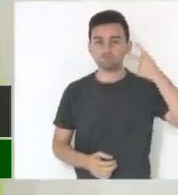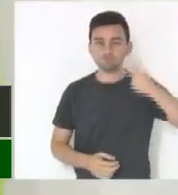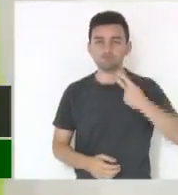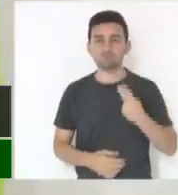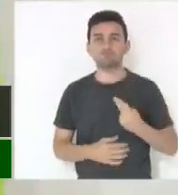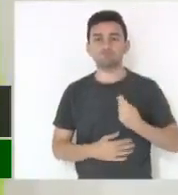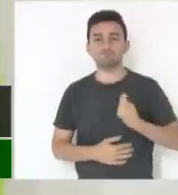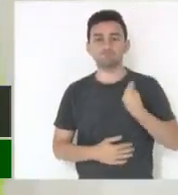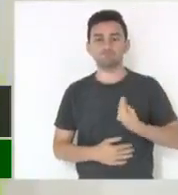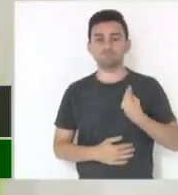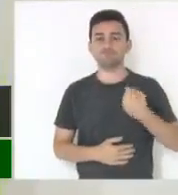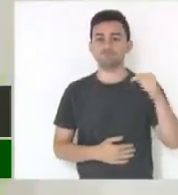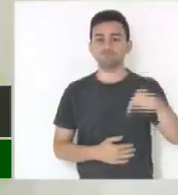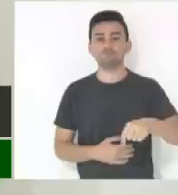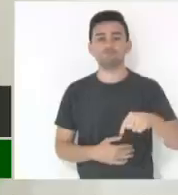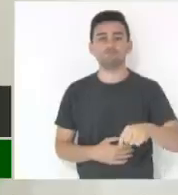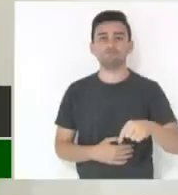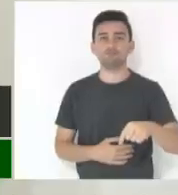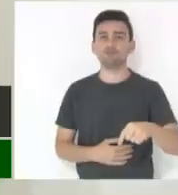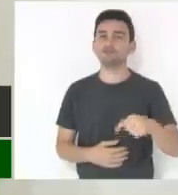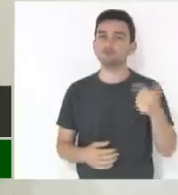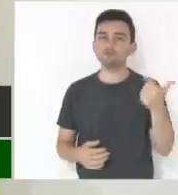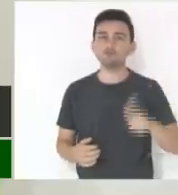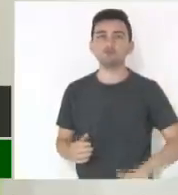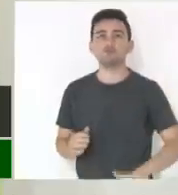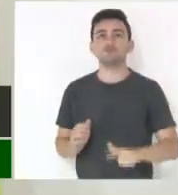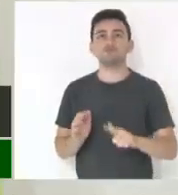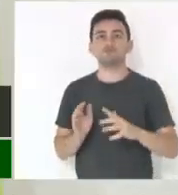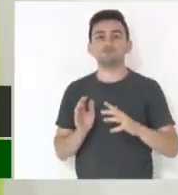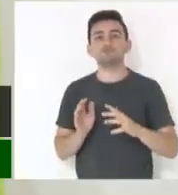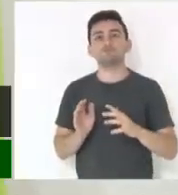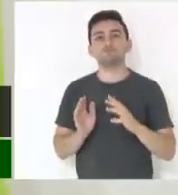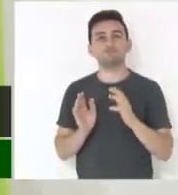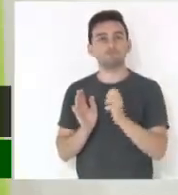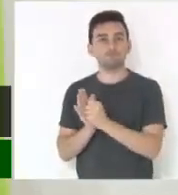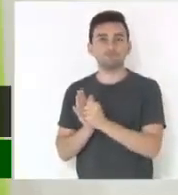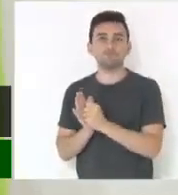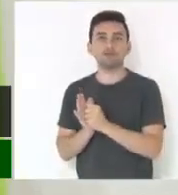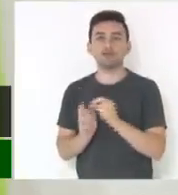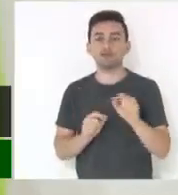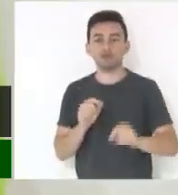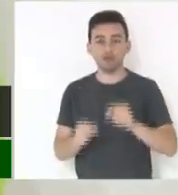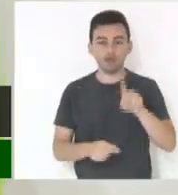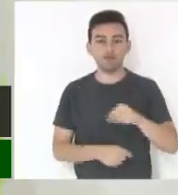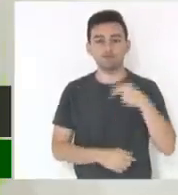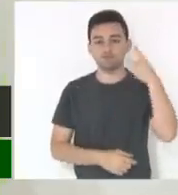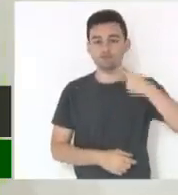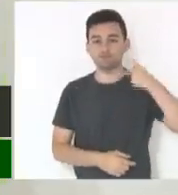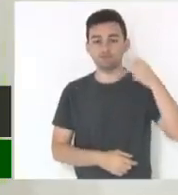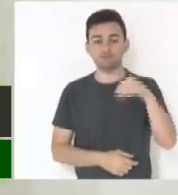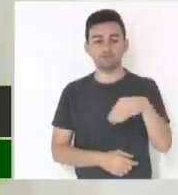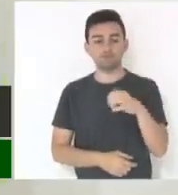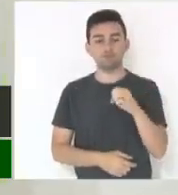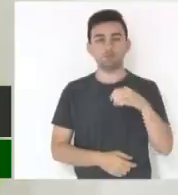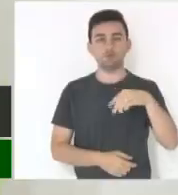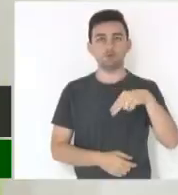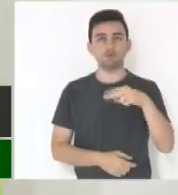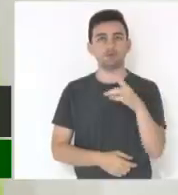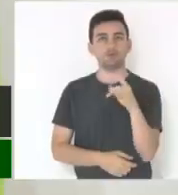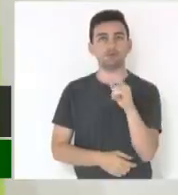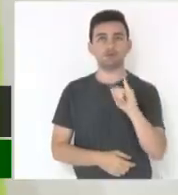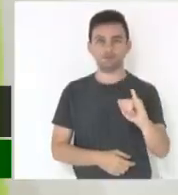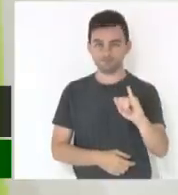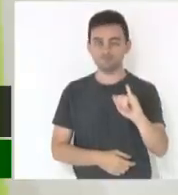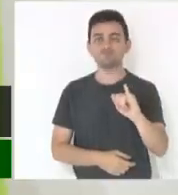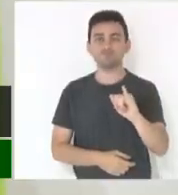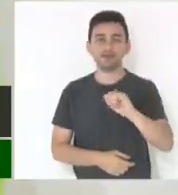casa, registrar novamente a presença do nosso vereador de Mandaí, Catarina, o Augusto, o